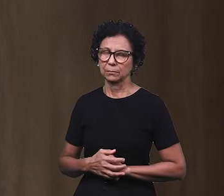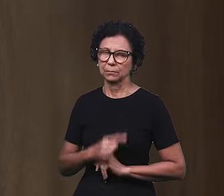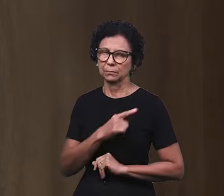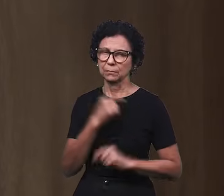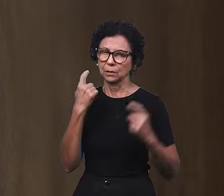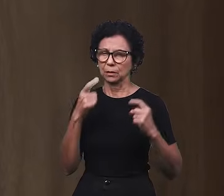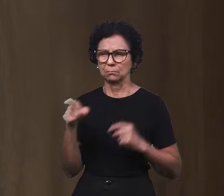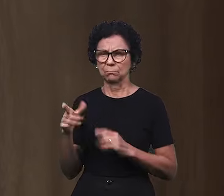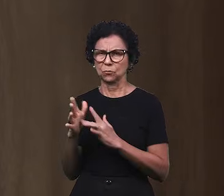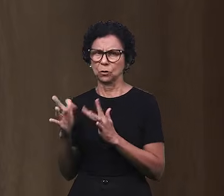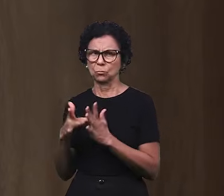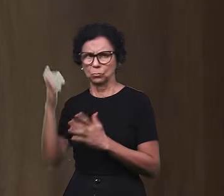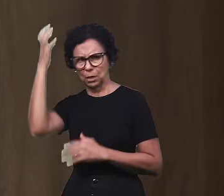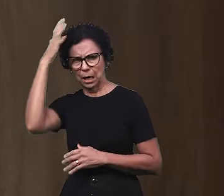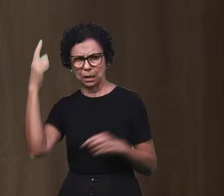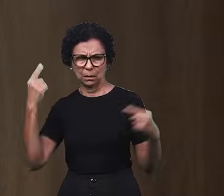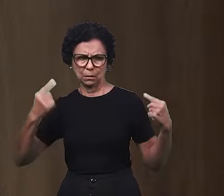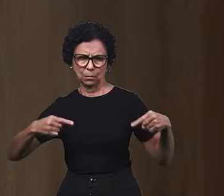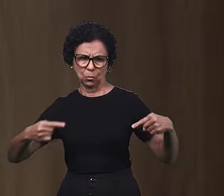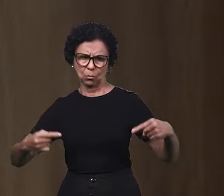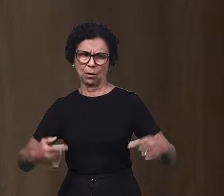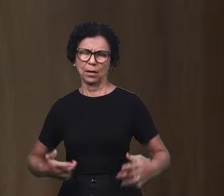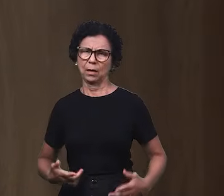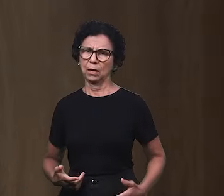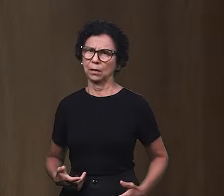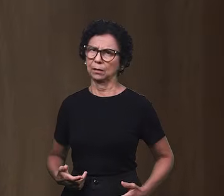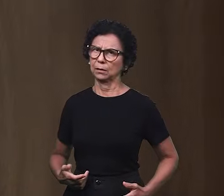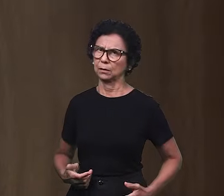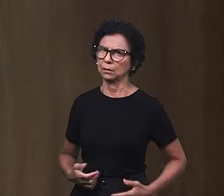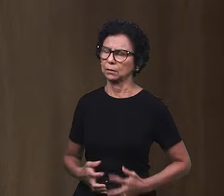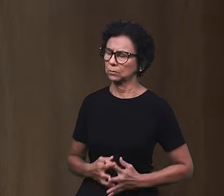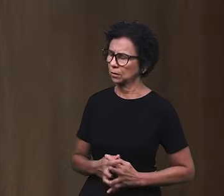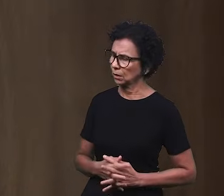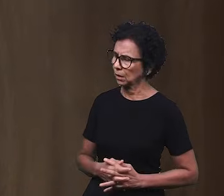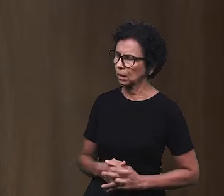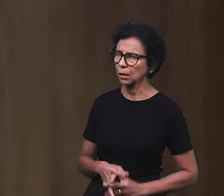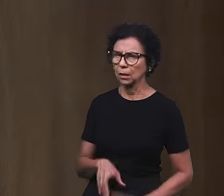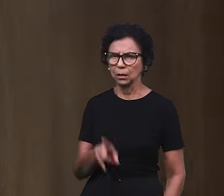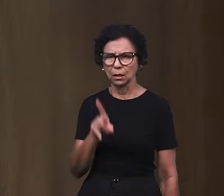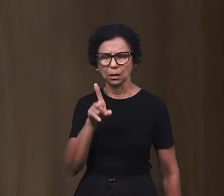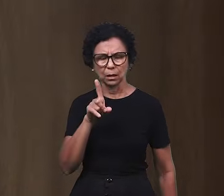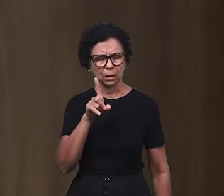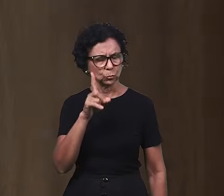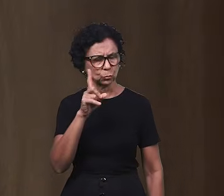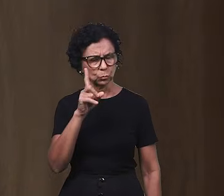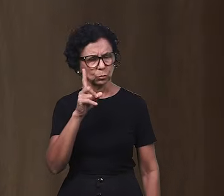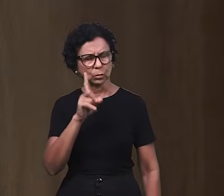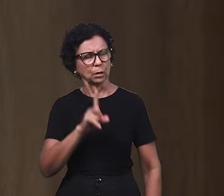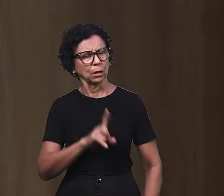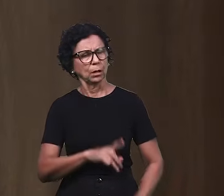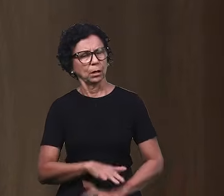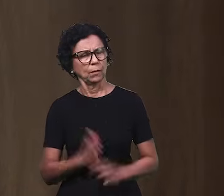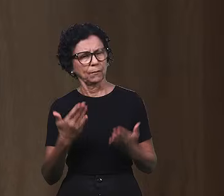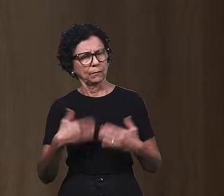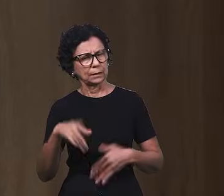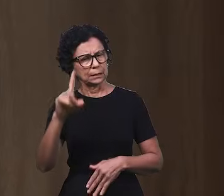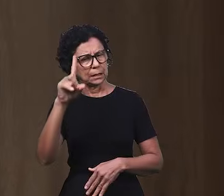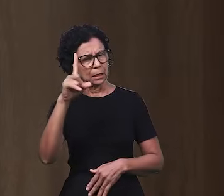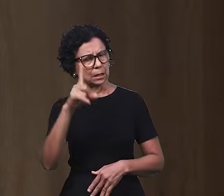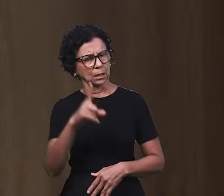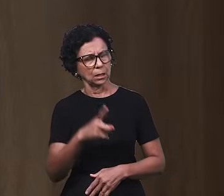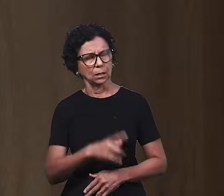era um concorrente. Isso. Eles disseram que é rei dos judeus, então isso. Agora... Era o substituto dele,